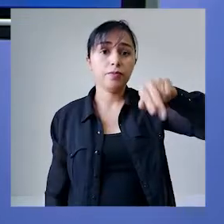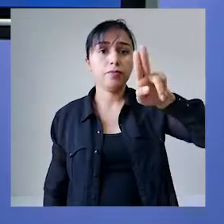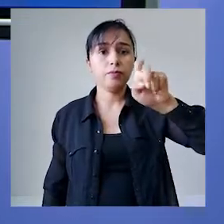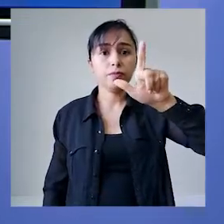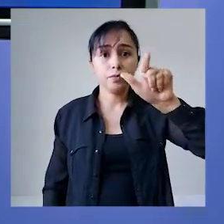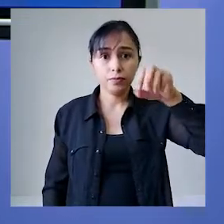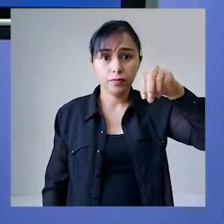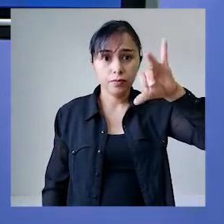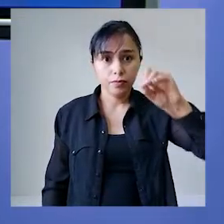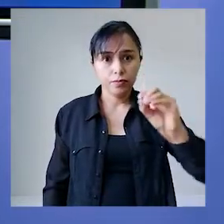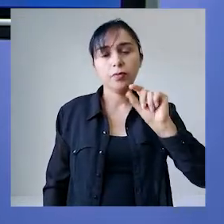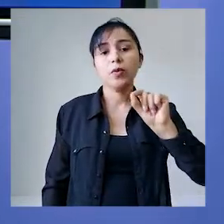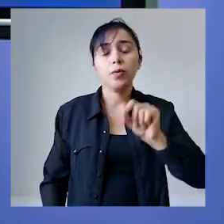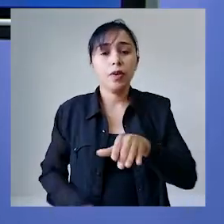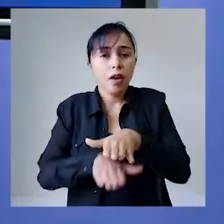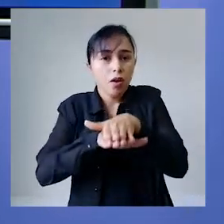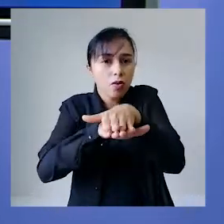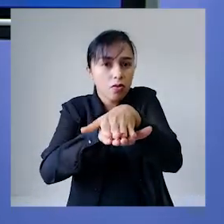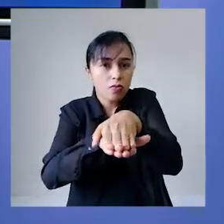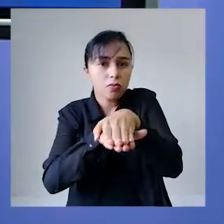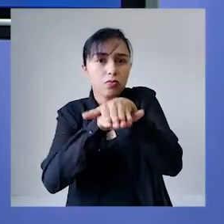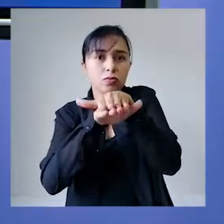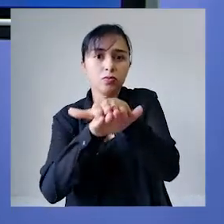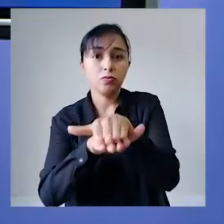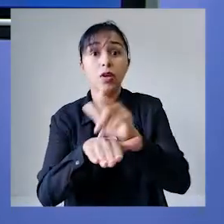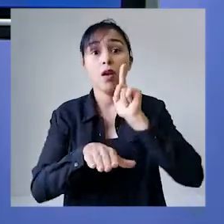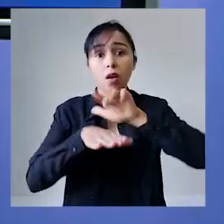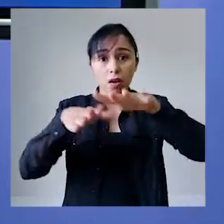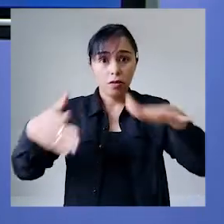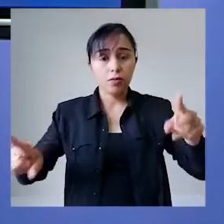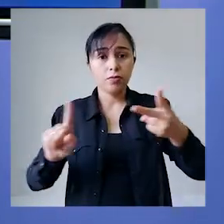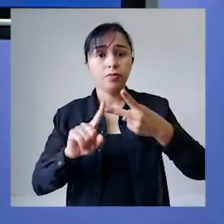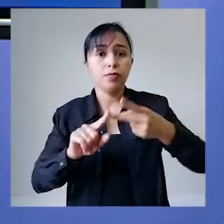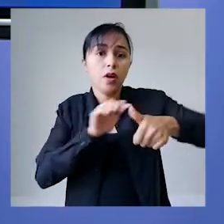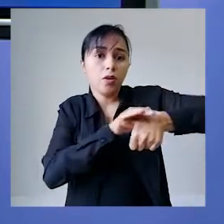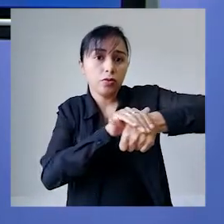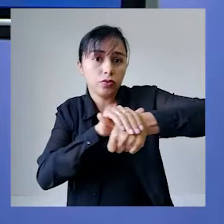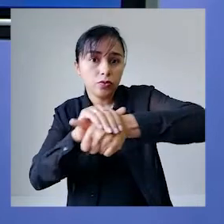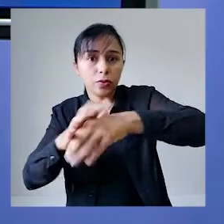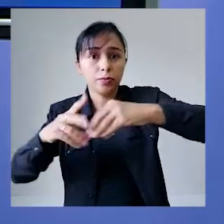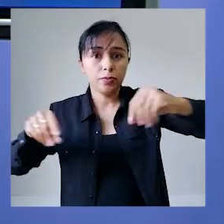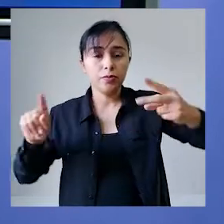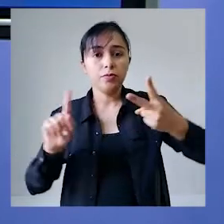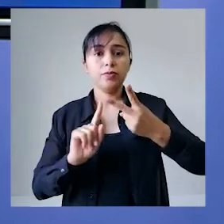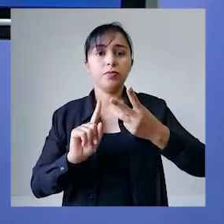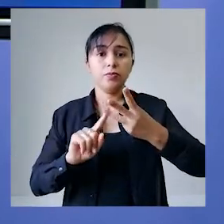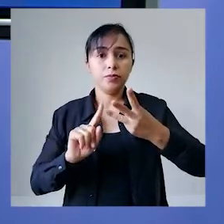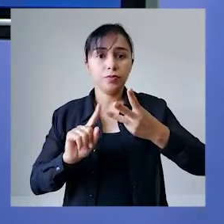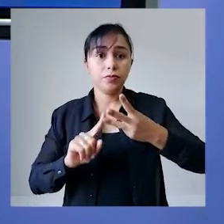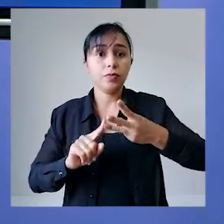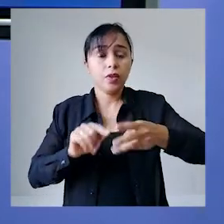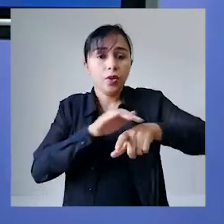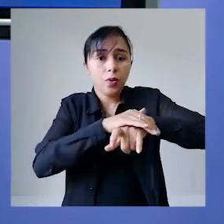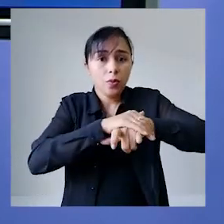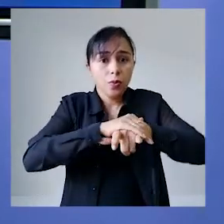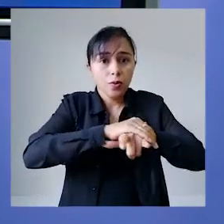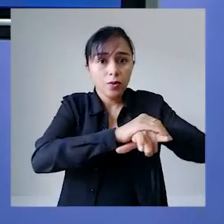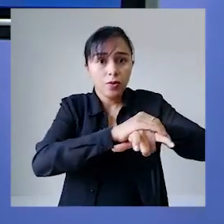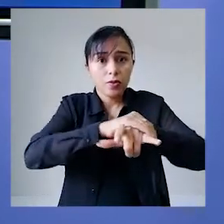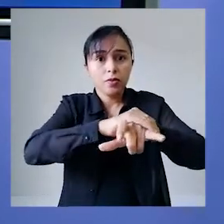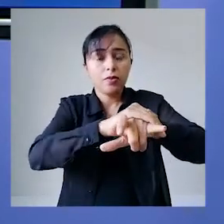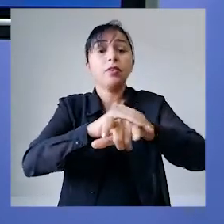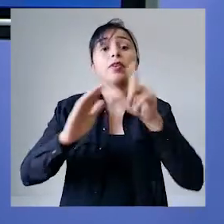as tartarugas, ambiente marinho, os jabutis, que são terrestres, e os cágados, que vivem em água doce. Nós também temos